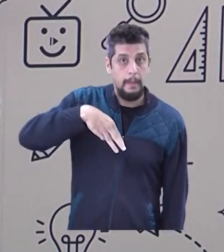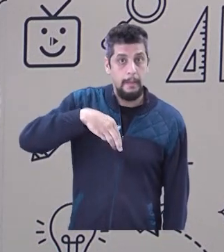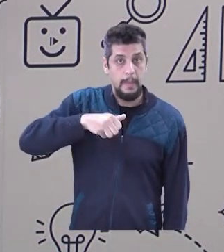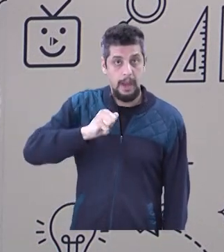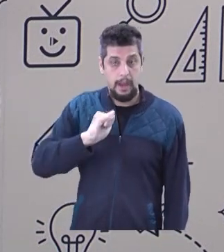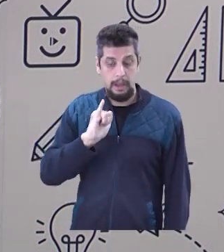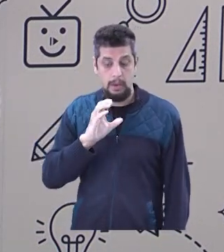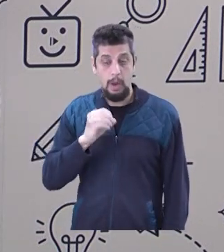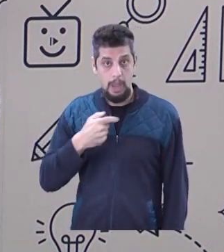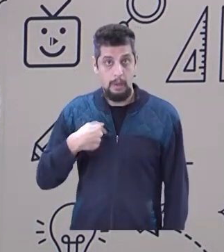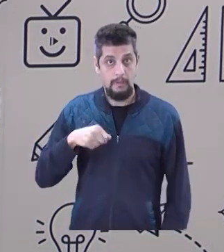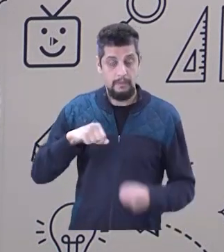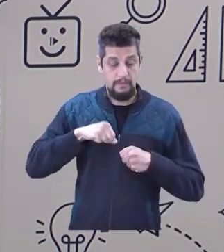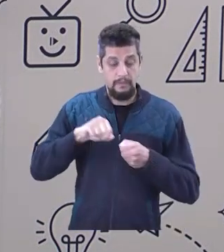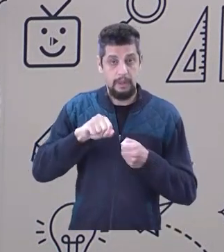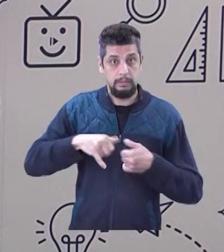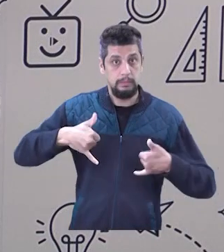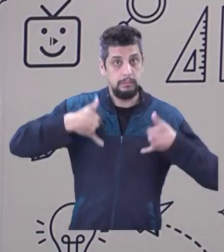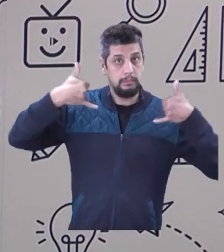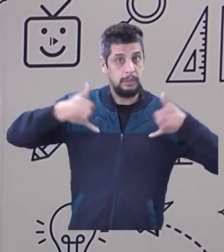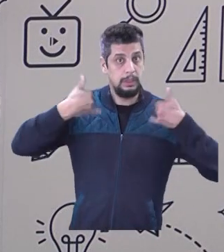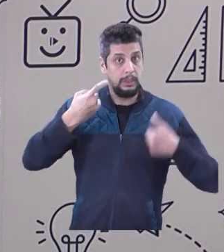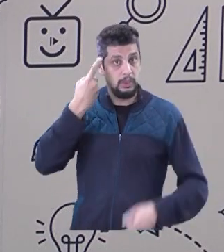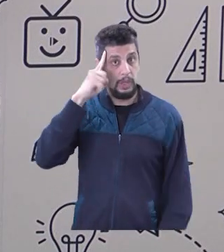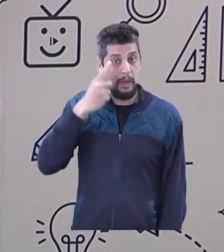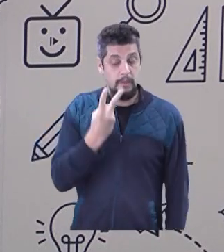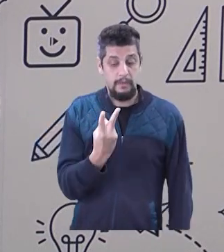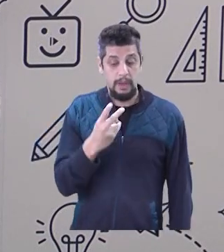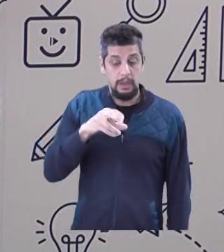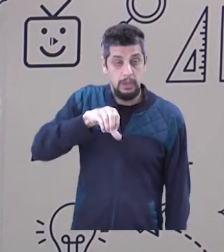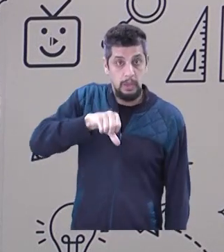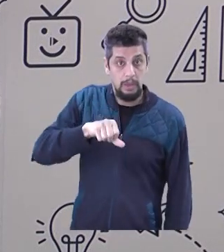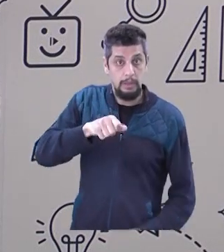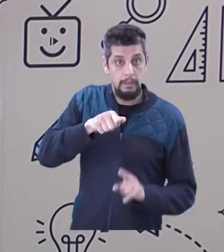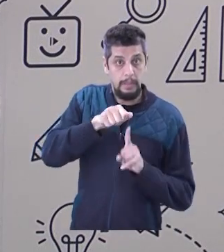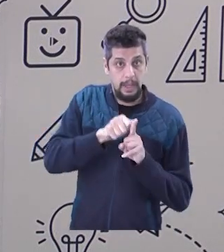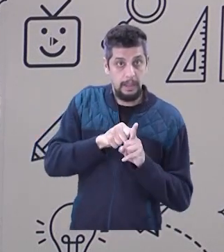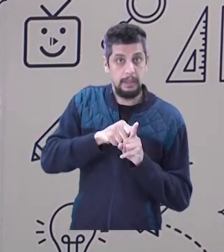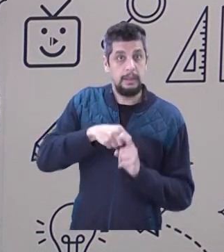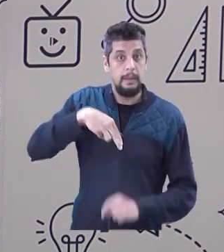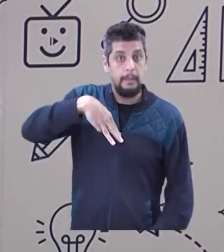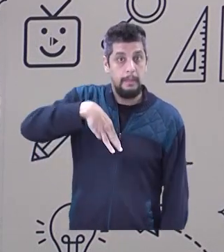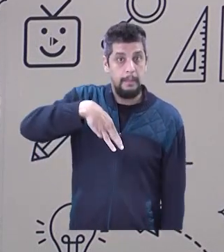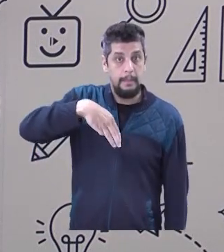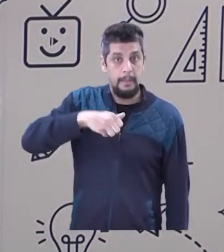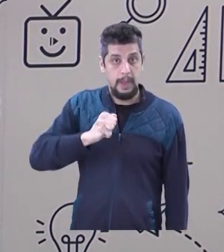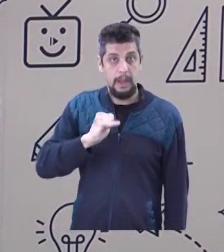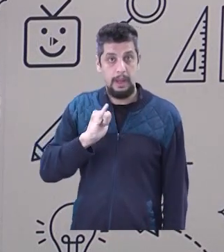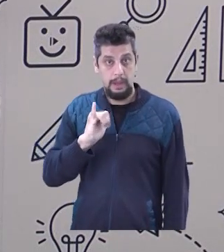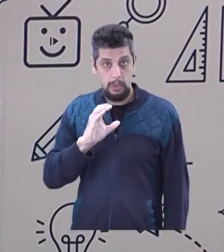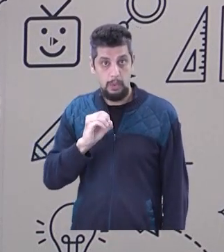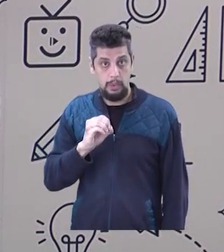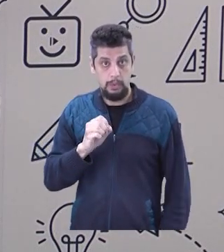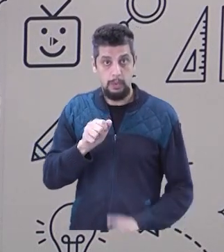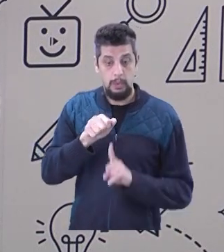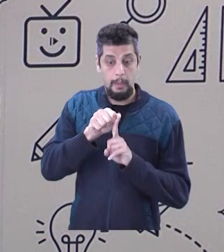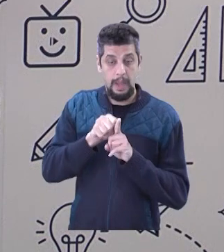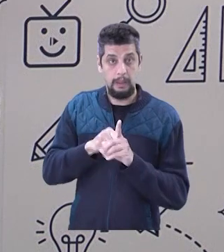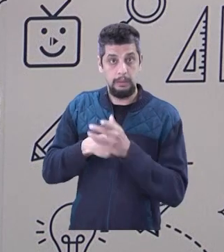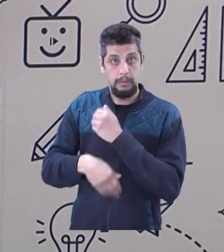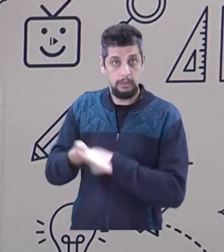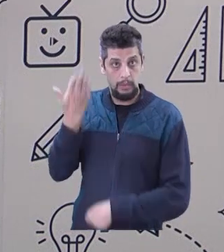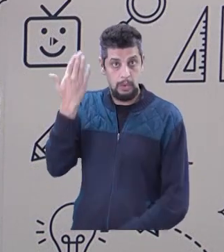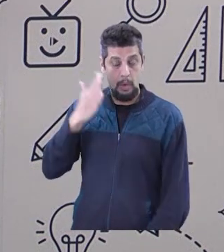junho. Certo. Eu faço aniversário dia 29 de maio, que foi numa sexta-feira. No mês anterior.